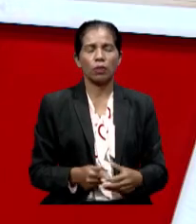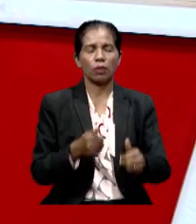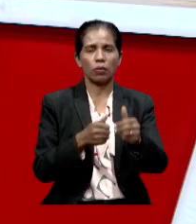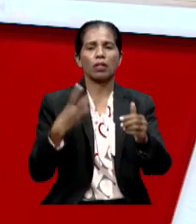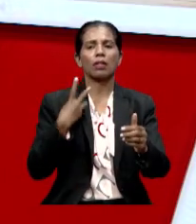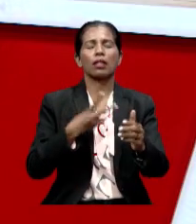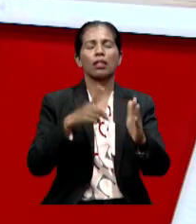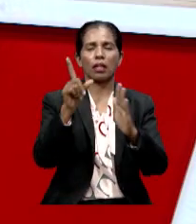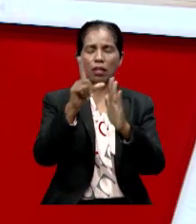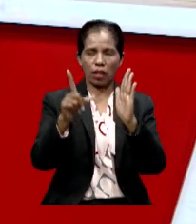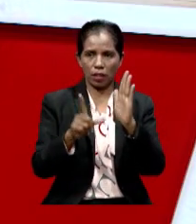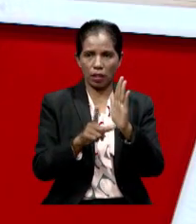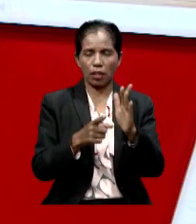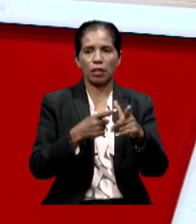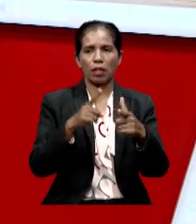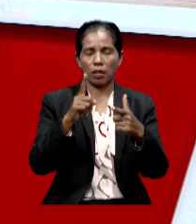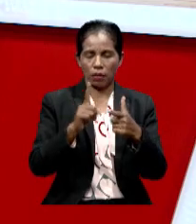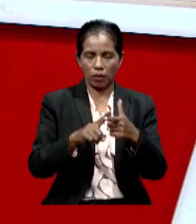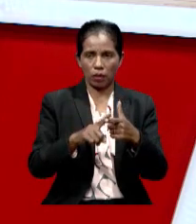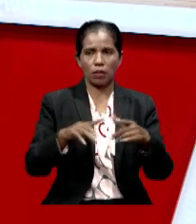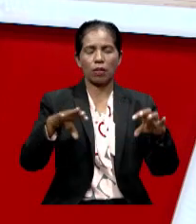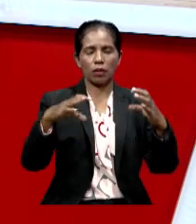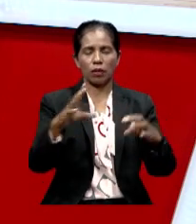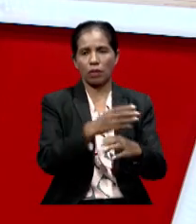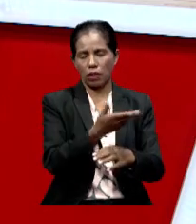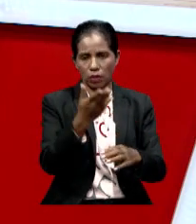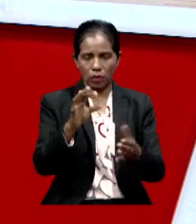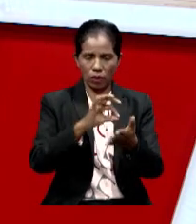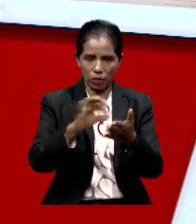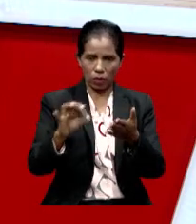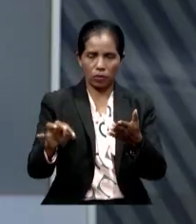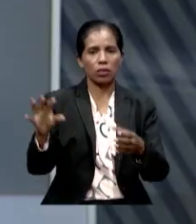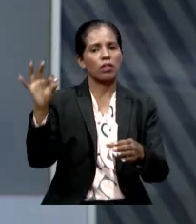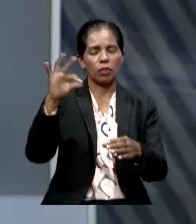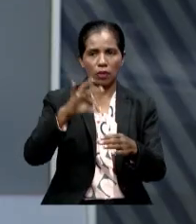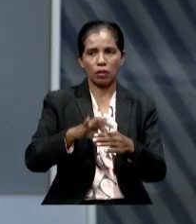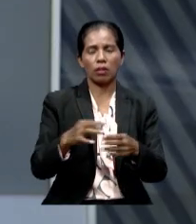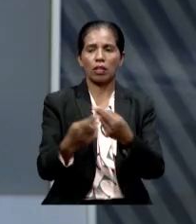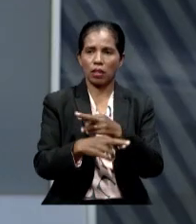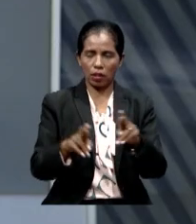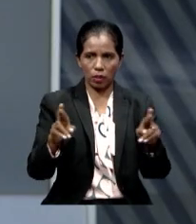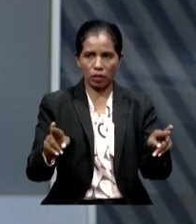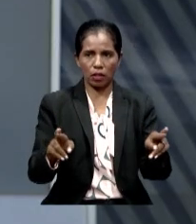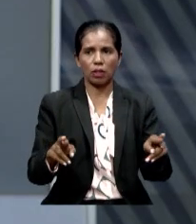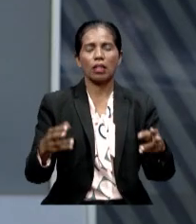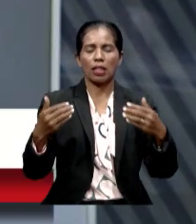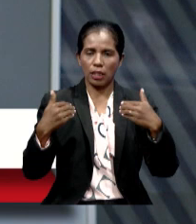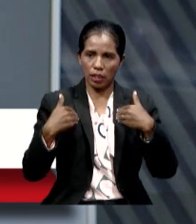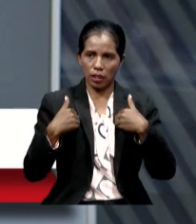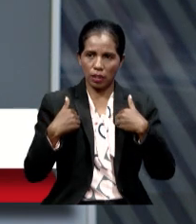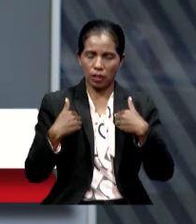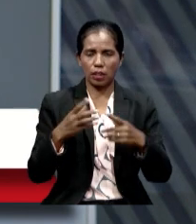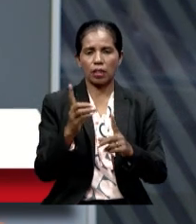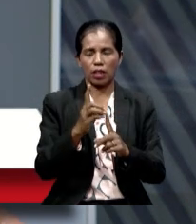ataca depois de contagem inicial e a centro de votação ou estação de voto, o resultado né, é dia